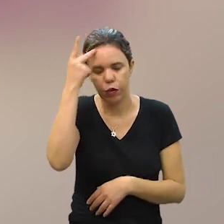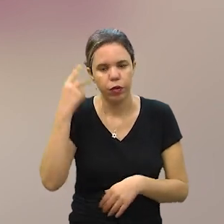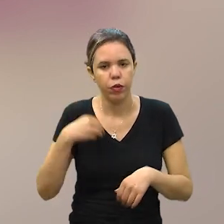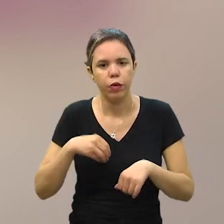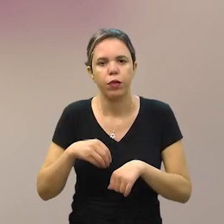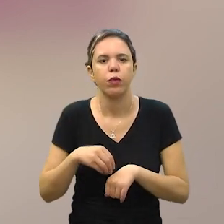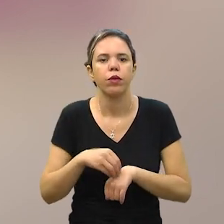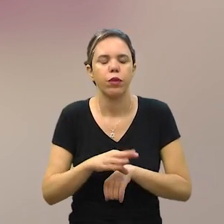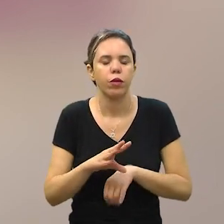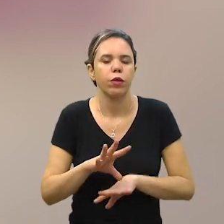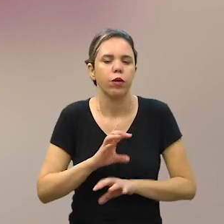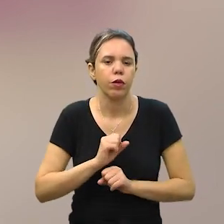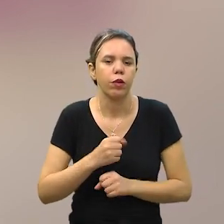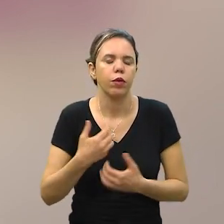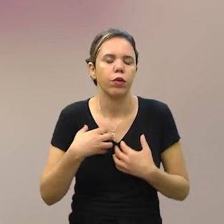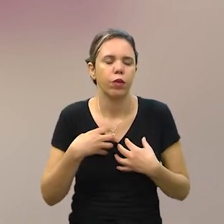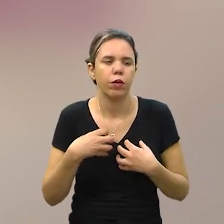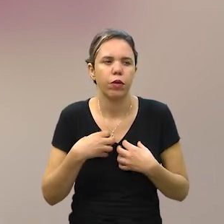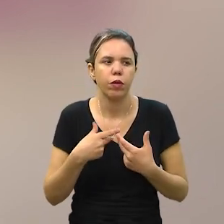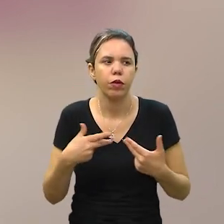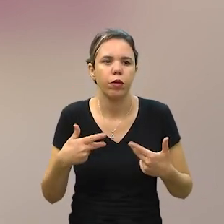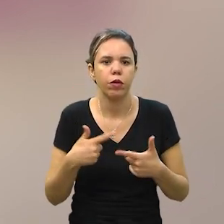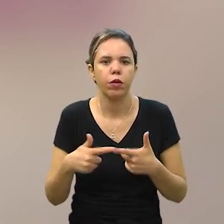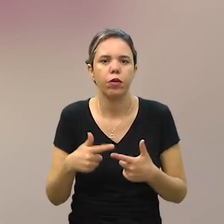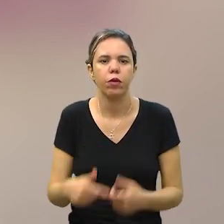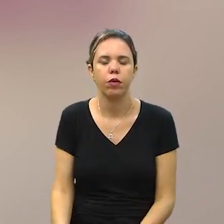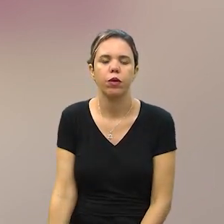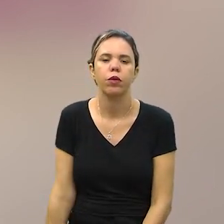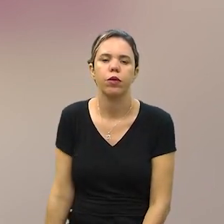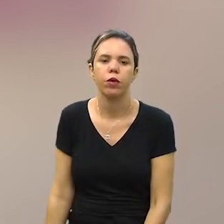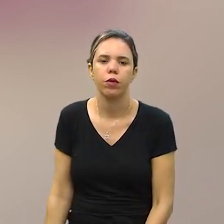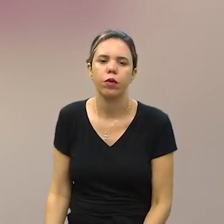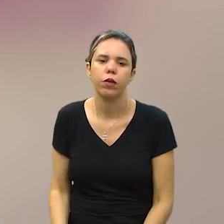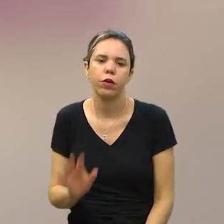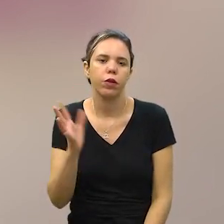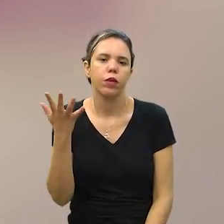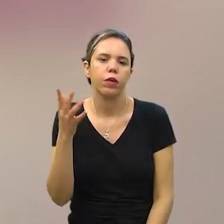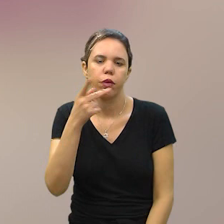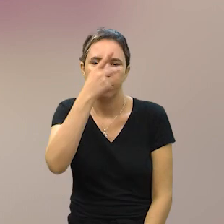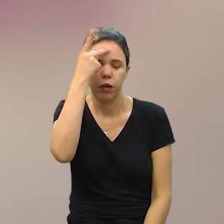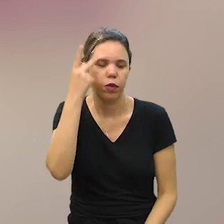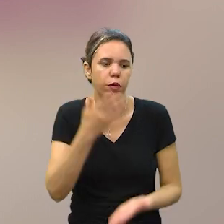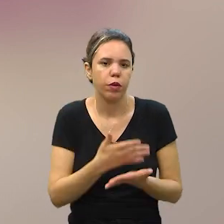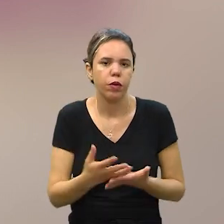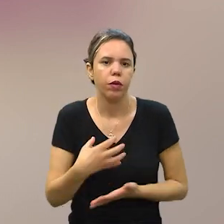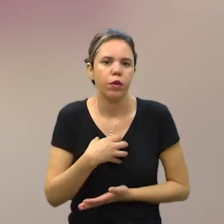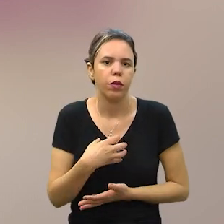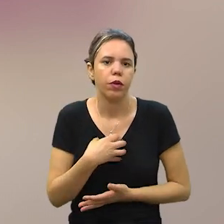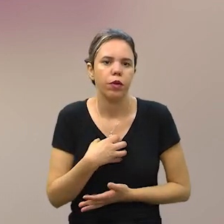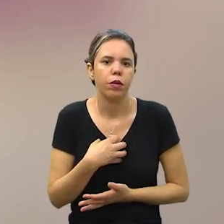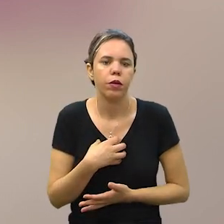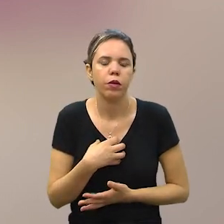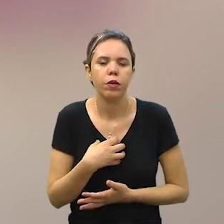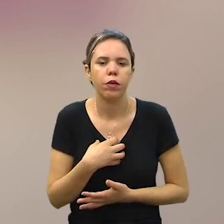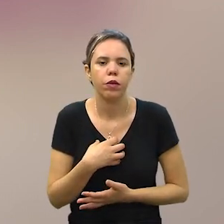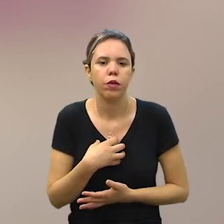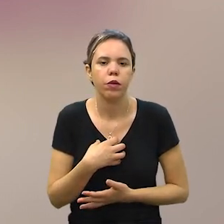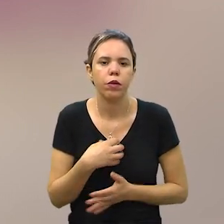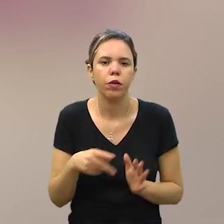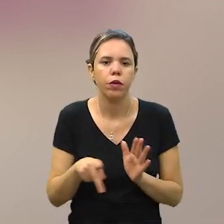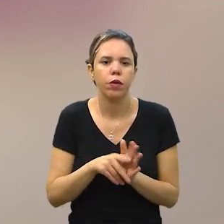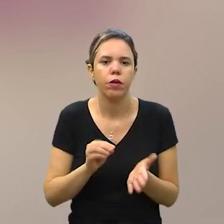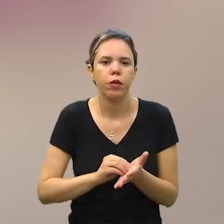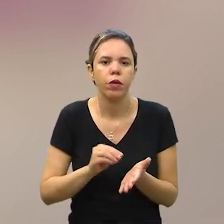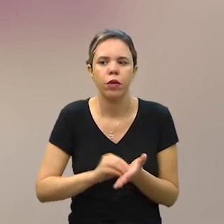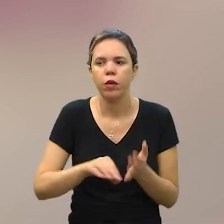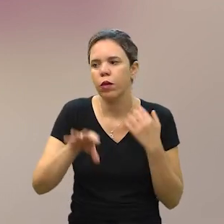pessoa traz sobre o corpo. São sintomas, de repente a pessoa começa a ter essa questão da